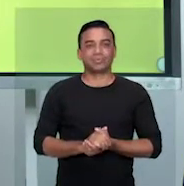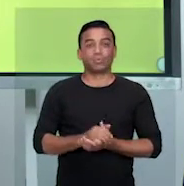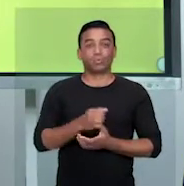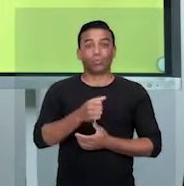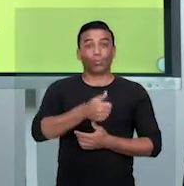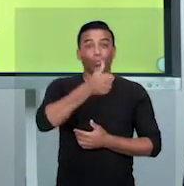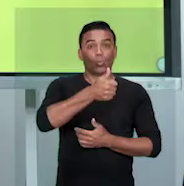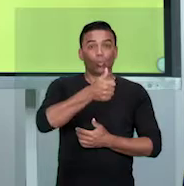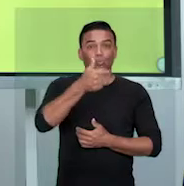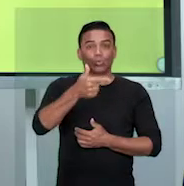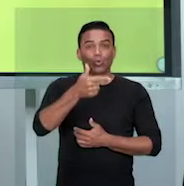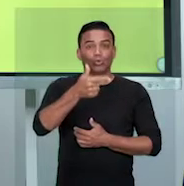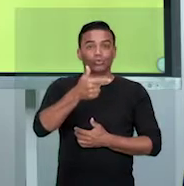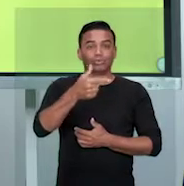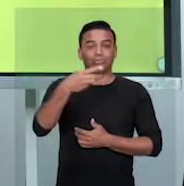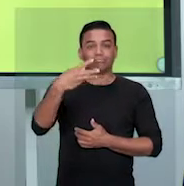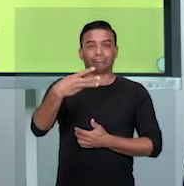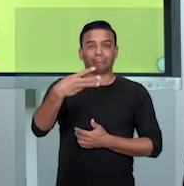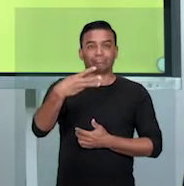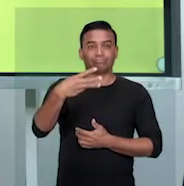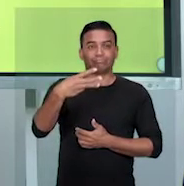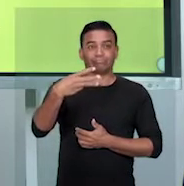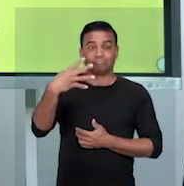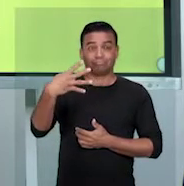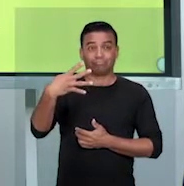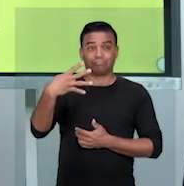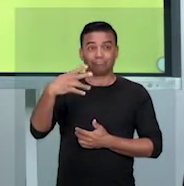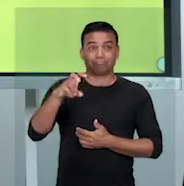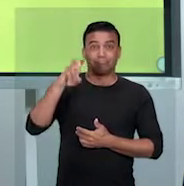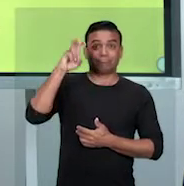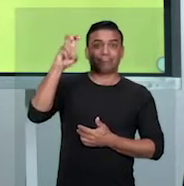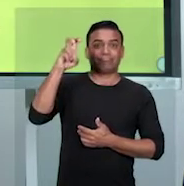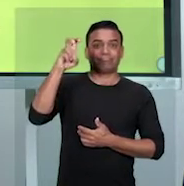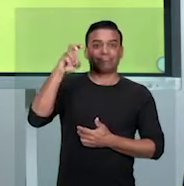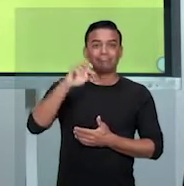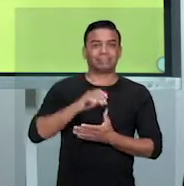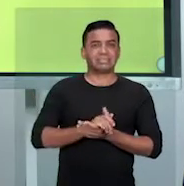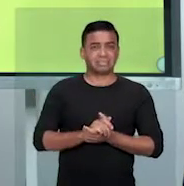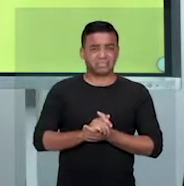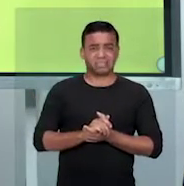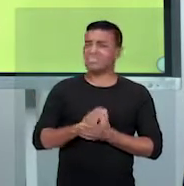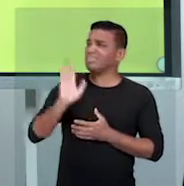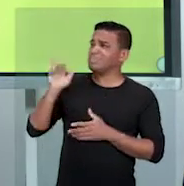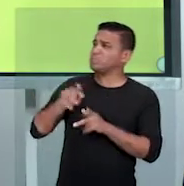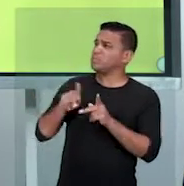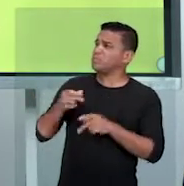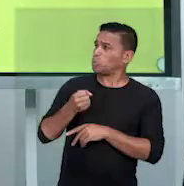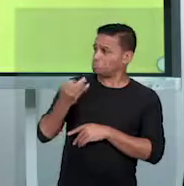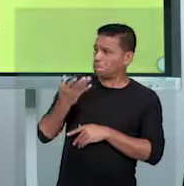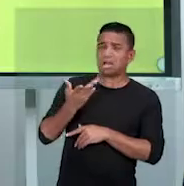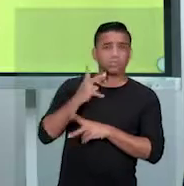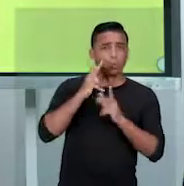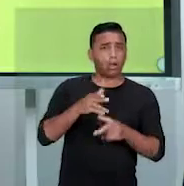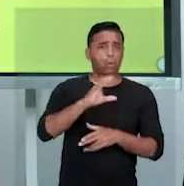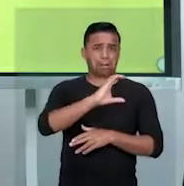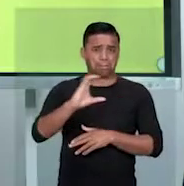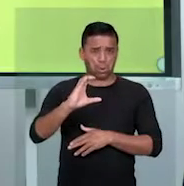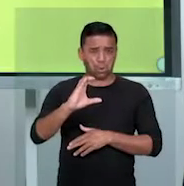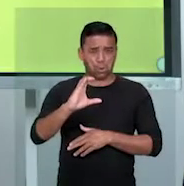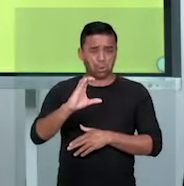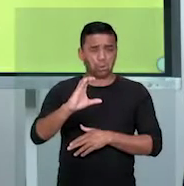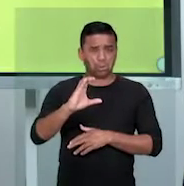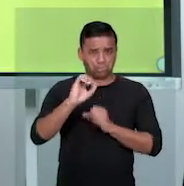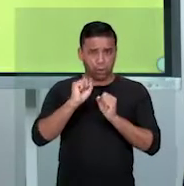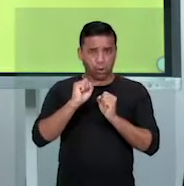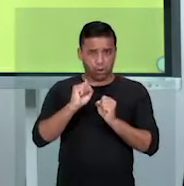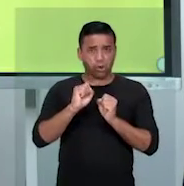ó. 1, 2, 3, 4, 5. Débora, deu a mesma quantidade de carbonos. Então, eu